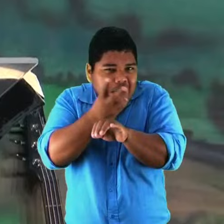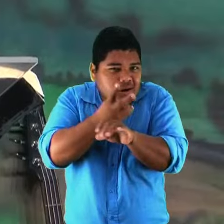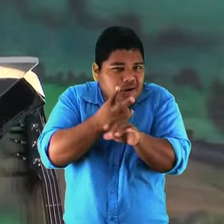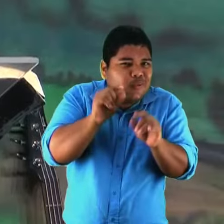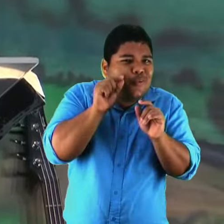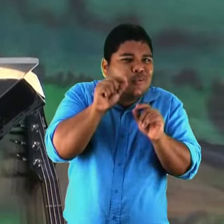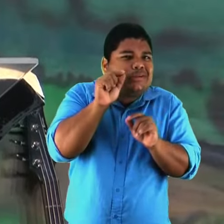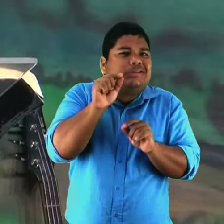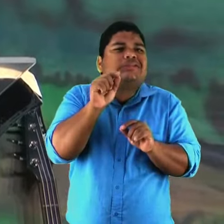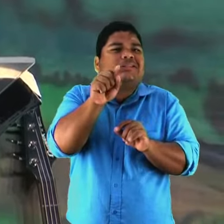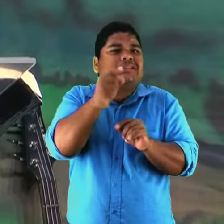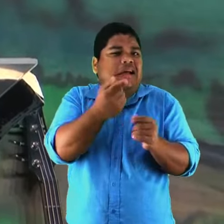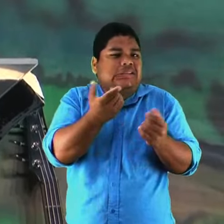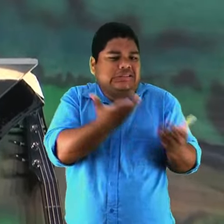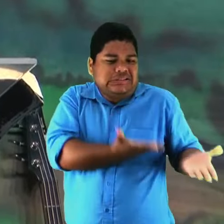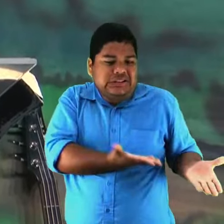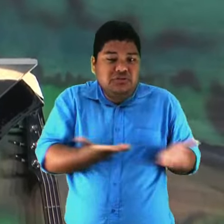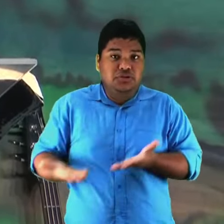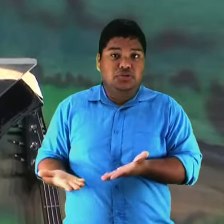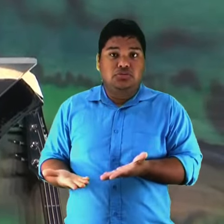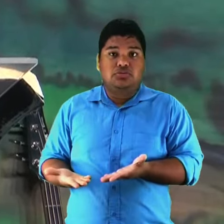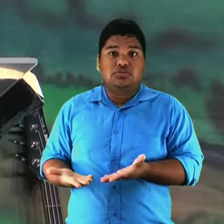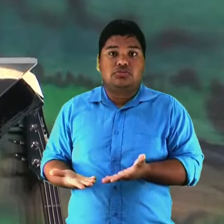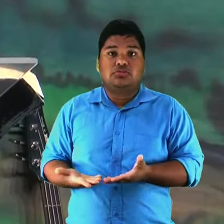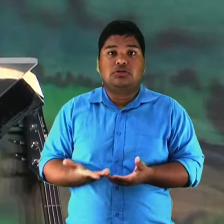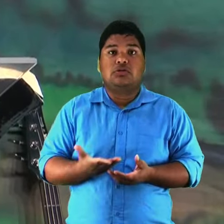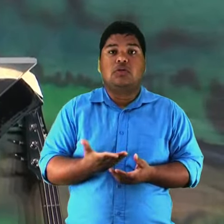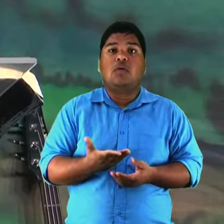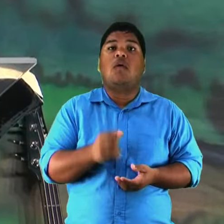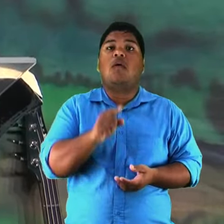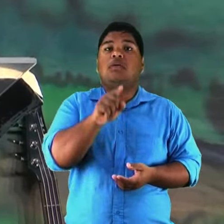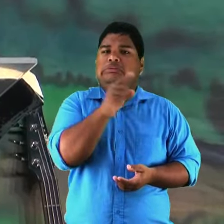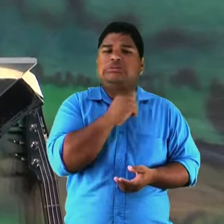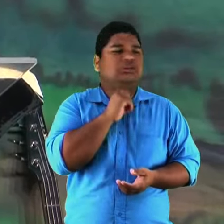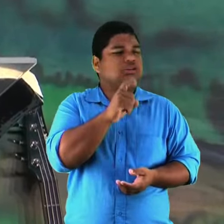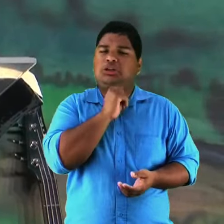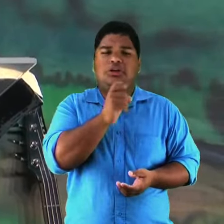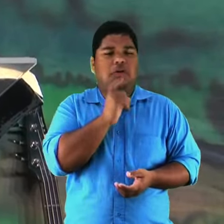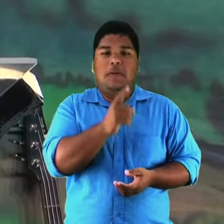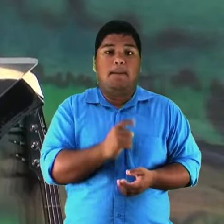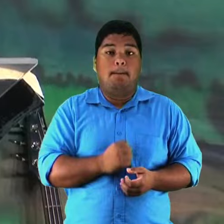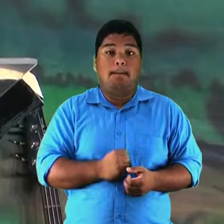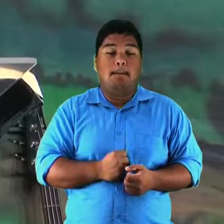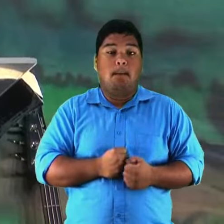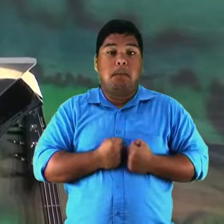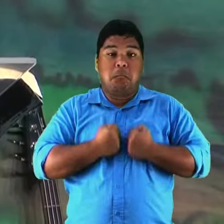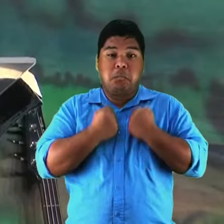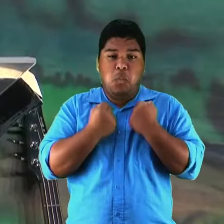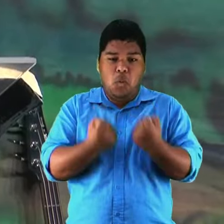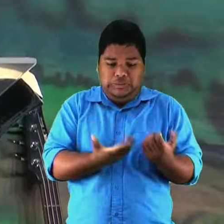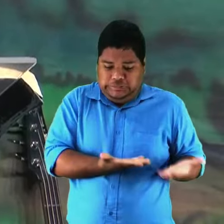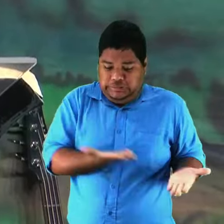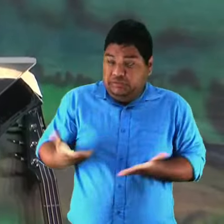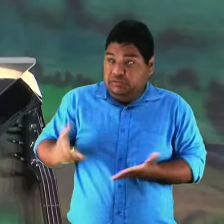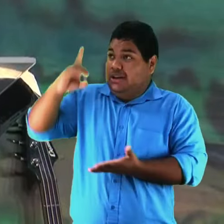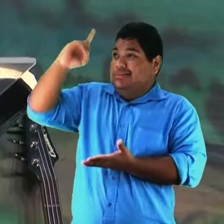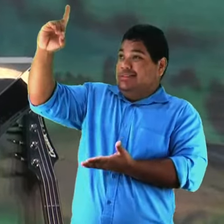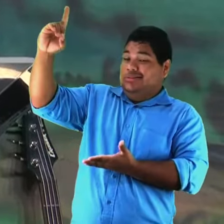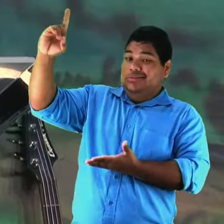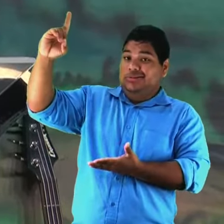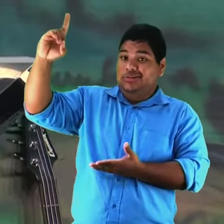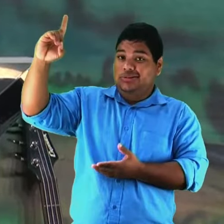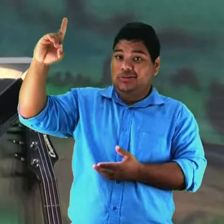Esse verso 24 é um diagnóstico. Ninguém pode servir a dois senhores. Ou você serve a